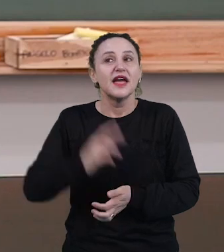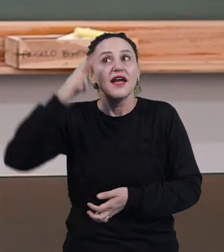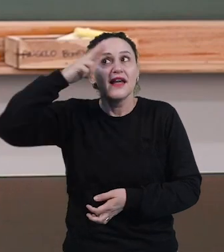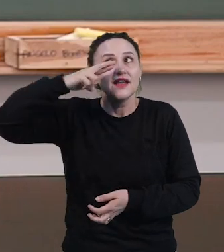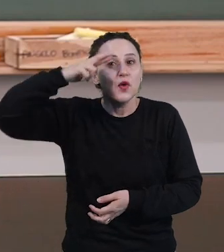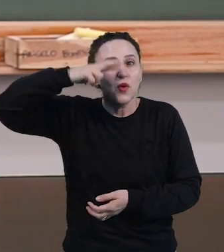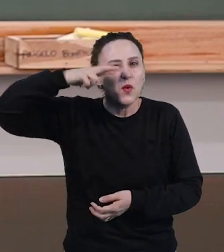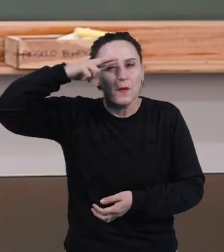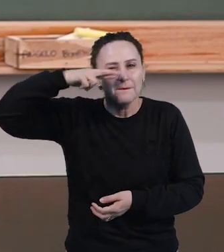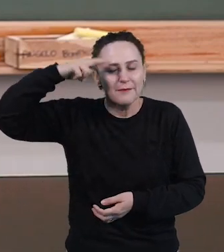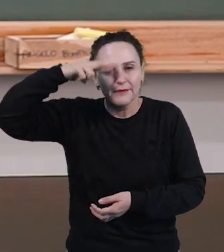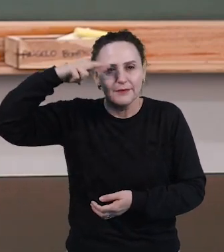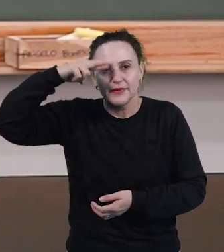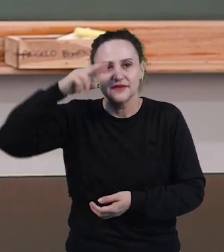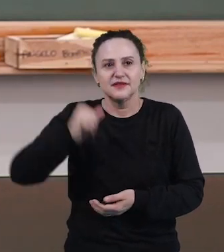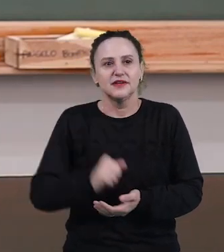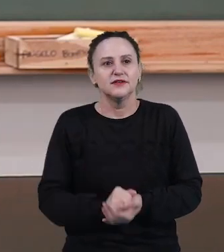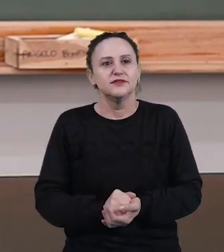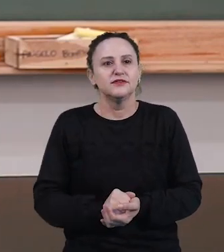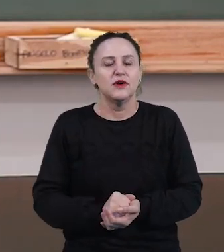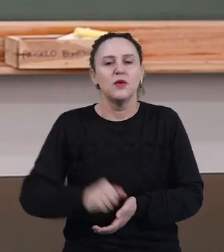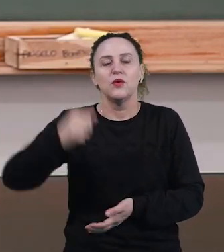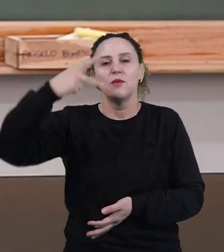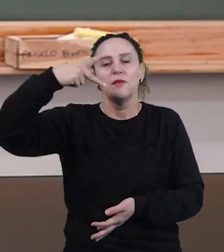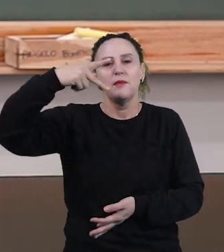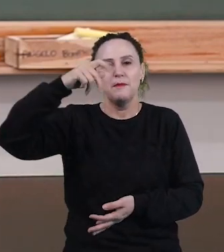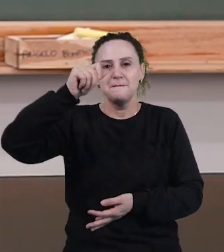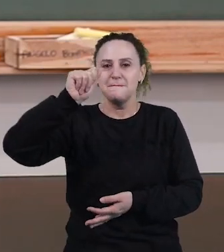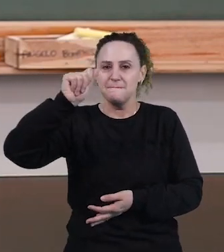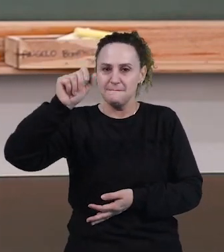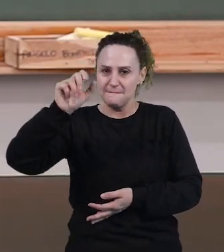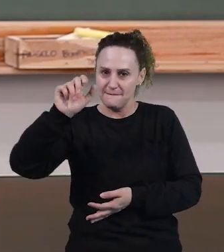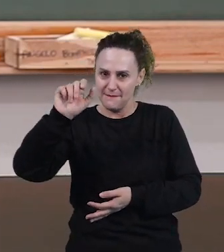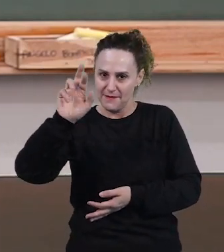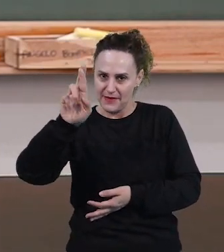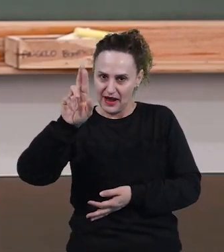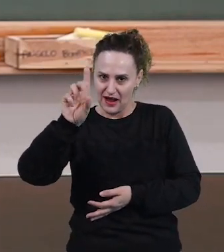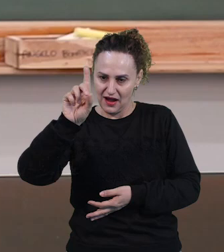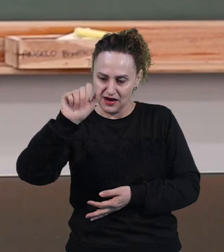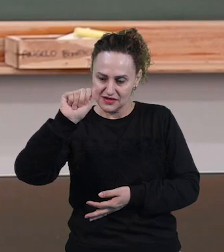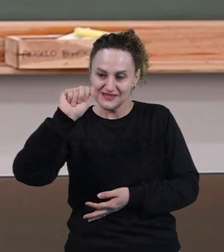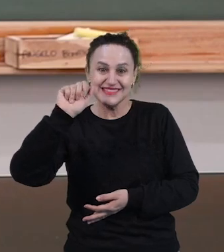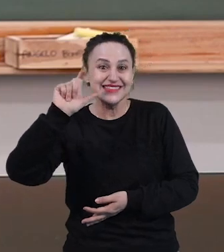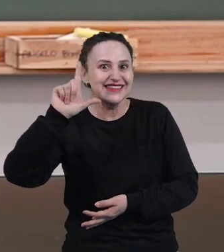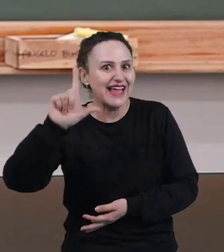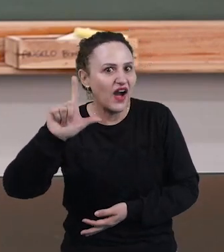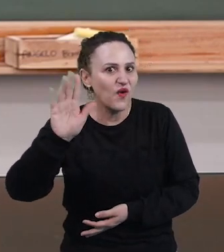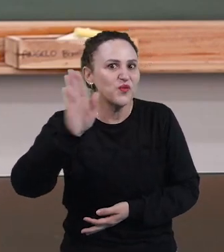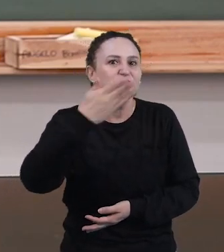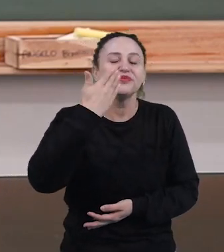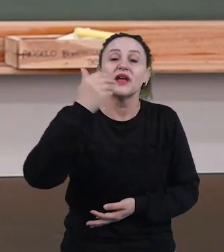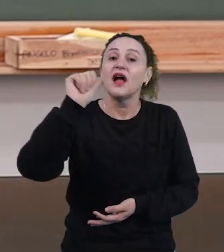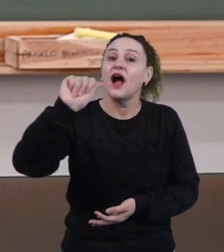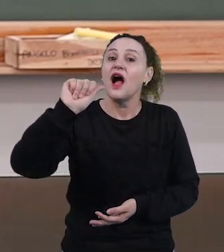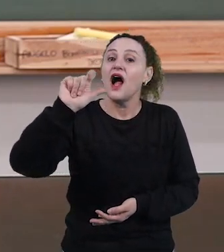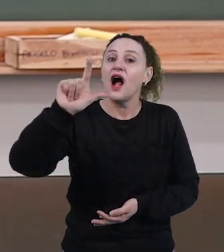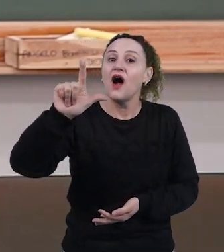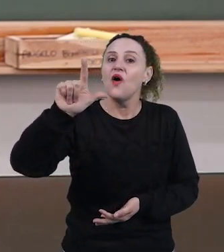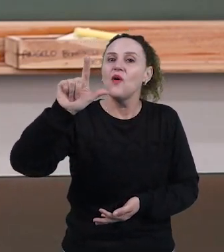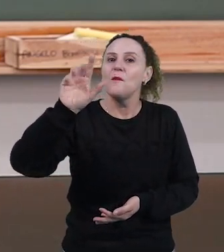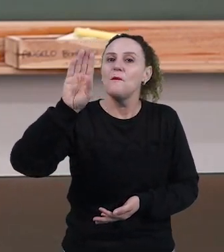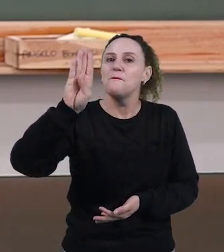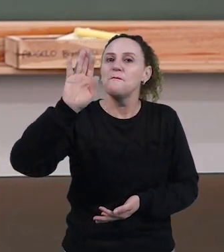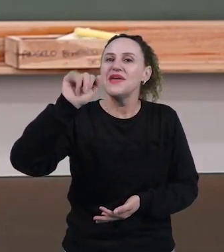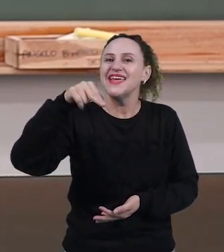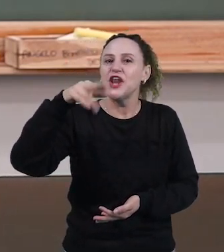observou um pardal albino, enfim, né? E ele encontrou esse pardal albino, né? Ele relatou como era